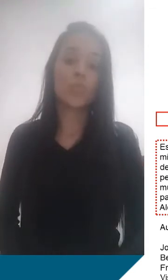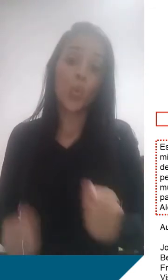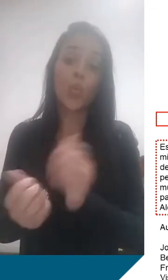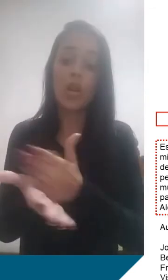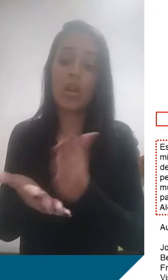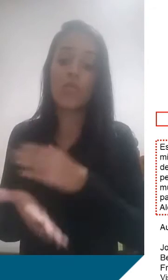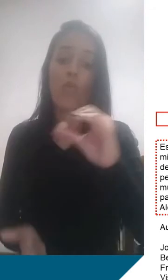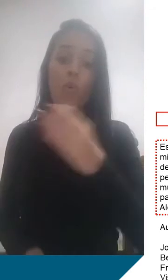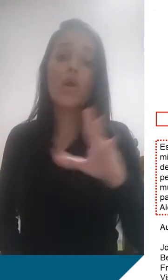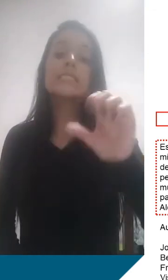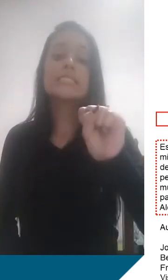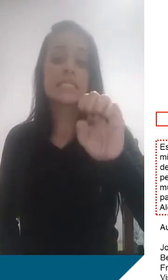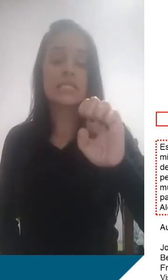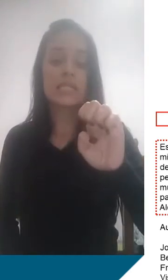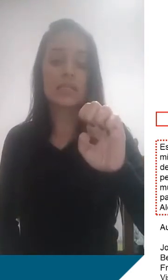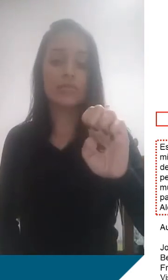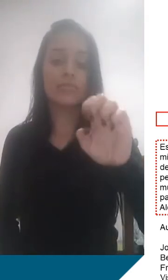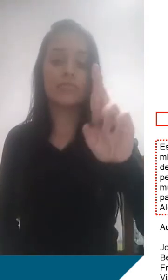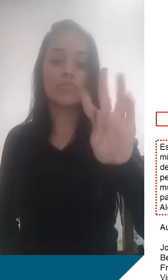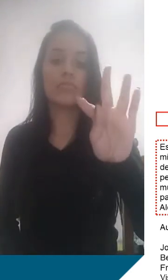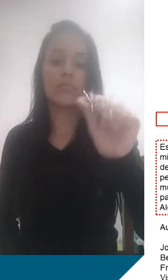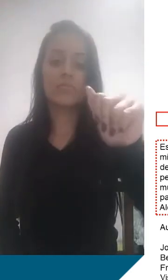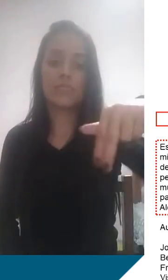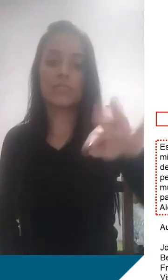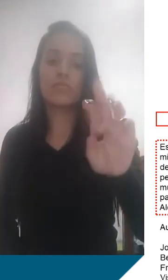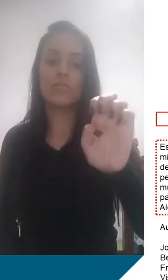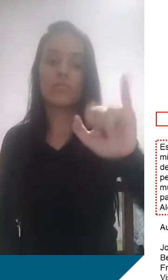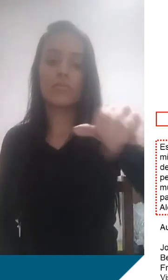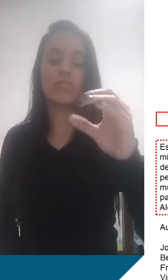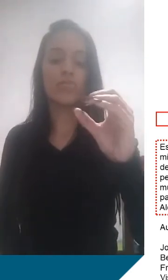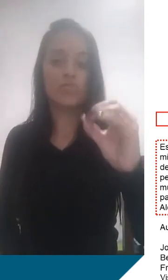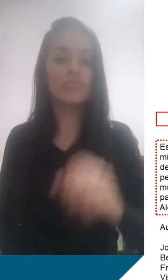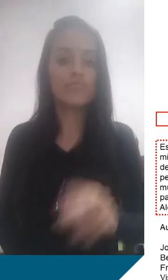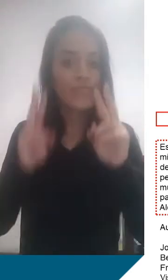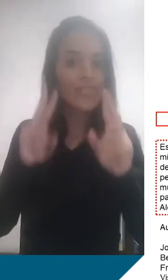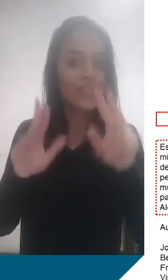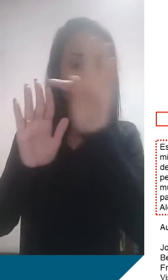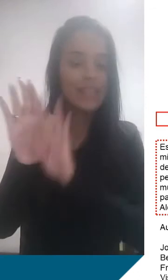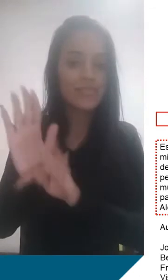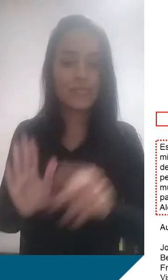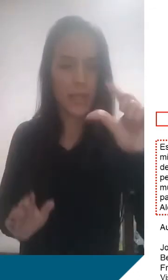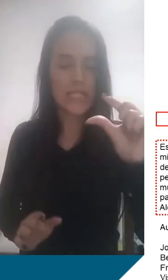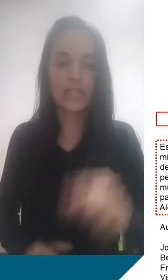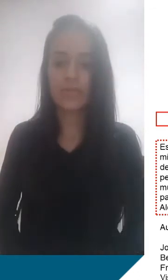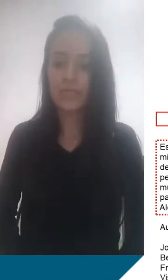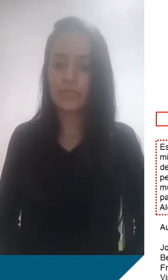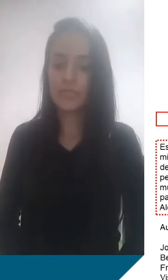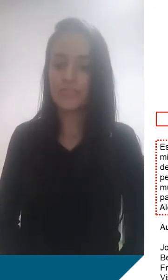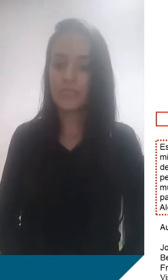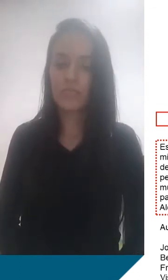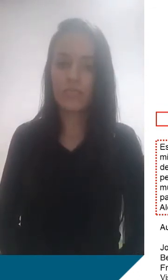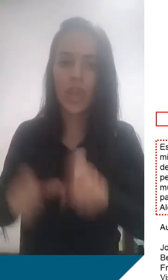de Taunay, com Inocência. Vamos ver um trecho aqui de O Sertanejo, de José de Alencar. Esta